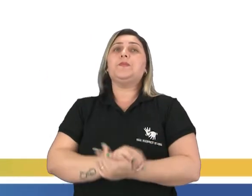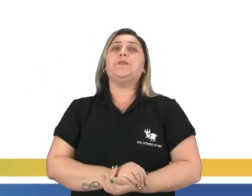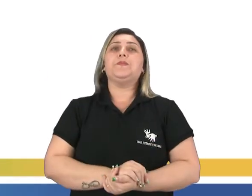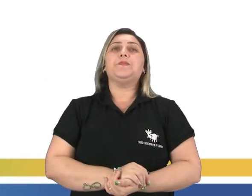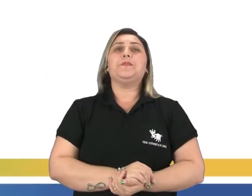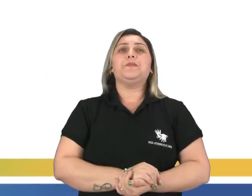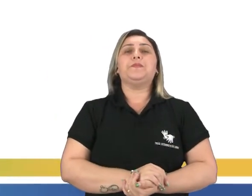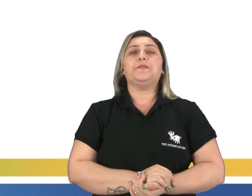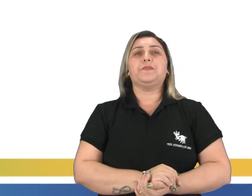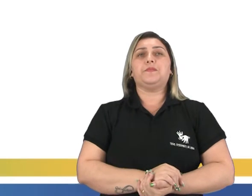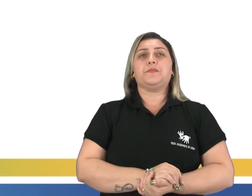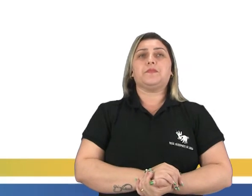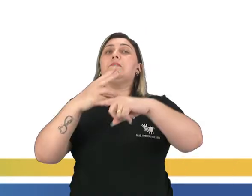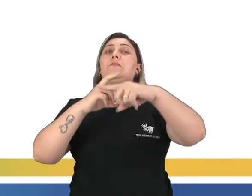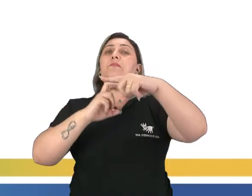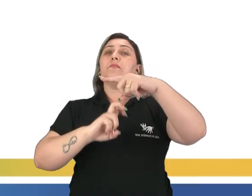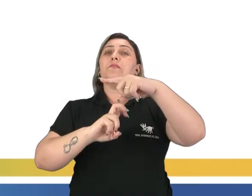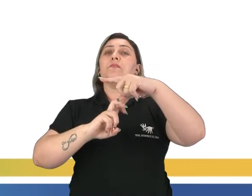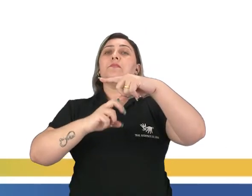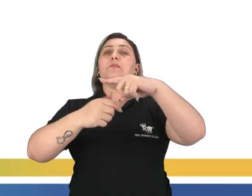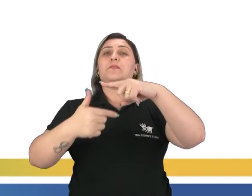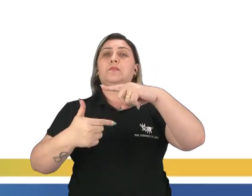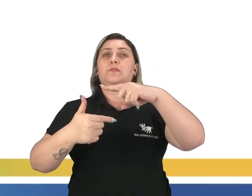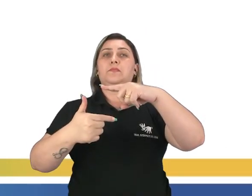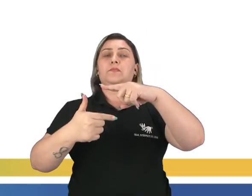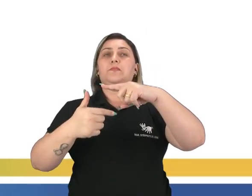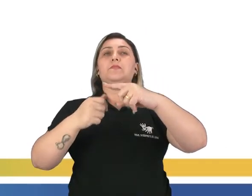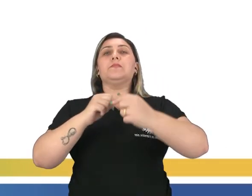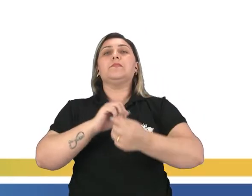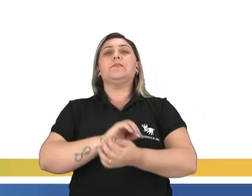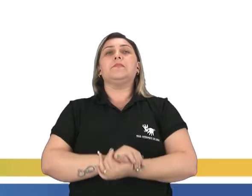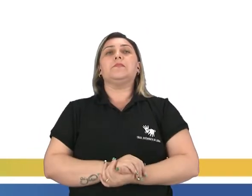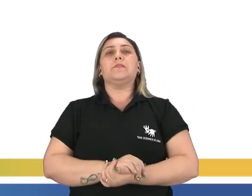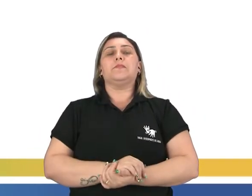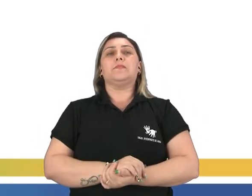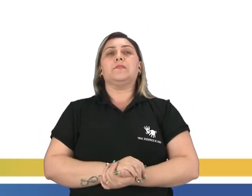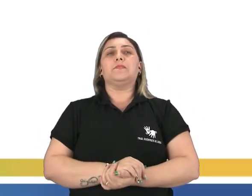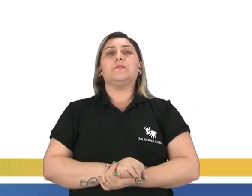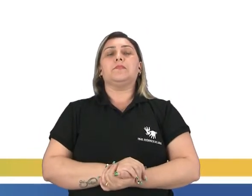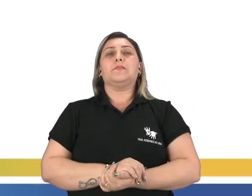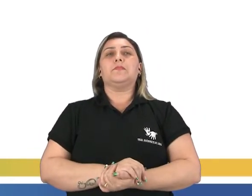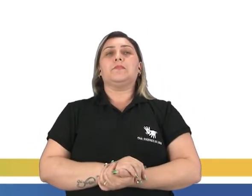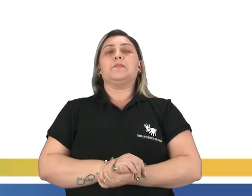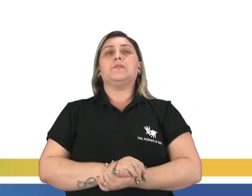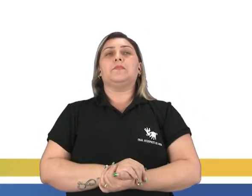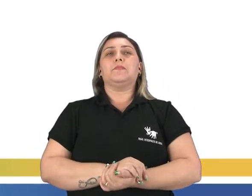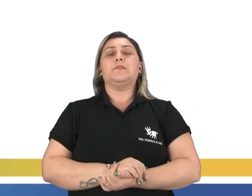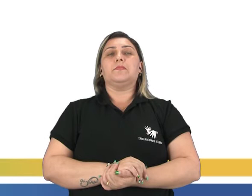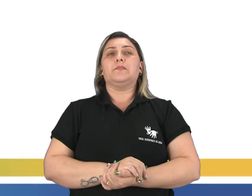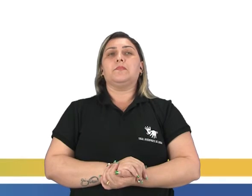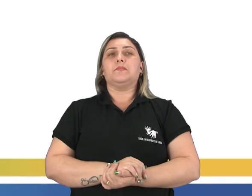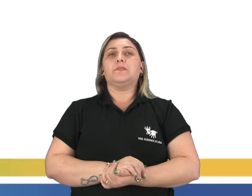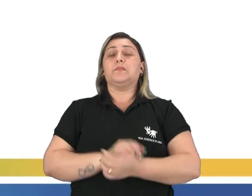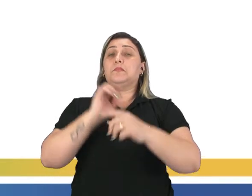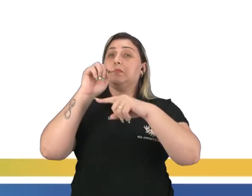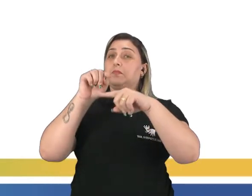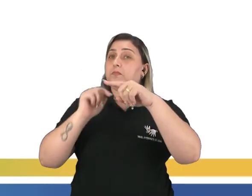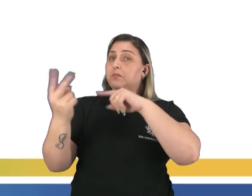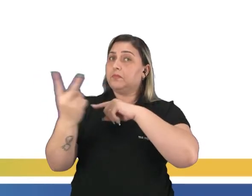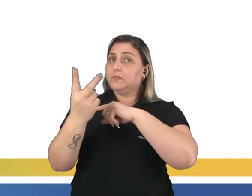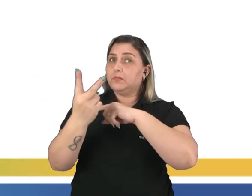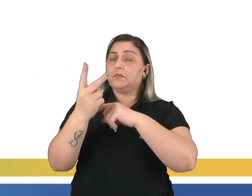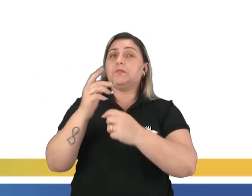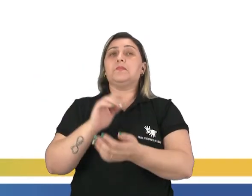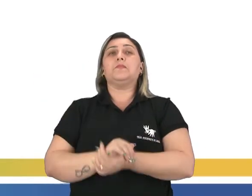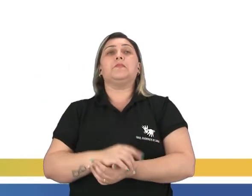casos favoráveis e os possíveis. Ou seja, vai ficar 13 em relação a 52 cartas. Quando você divide esses dois